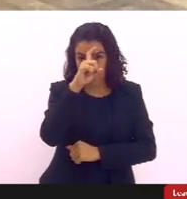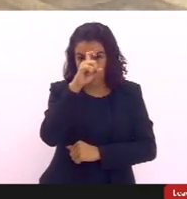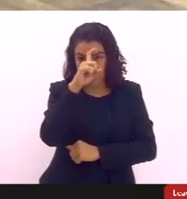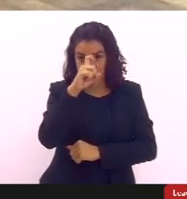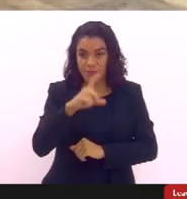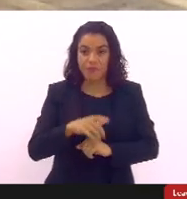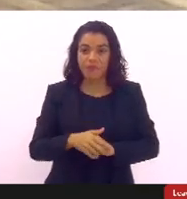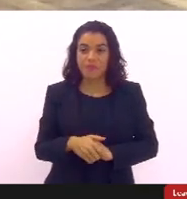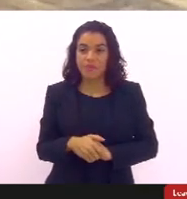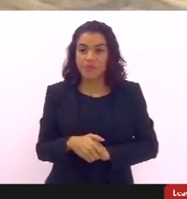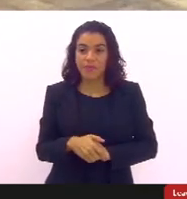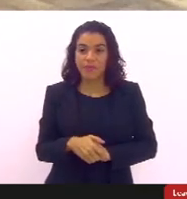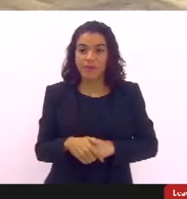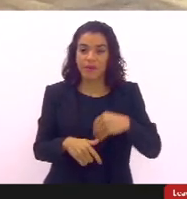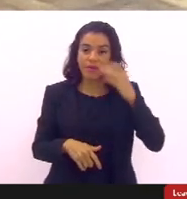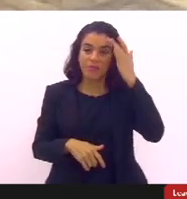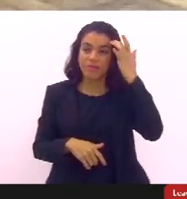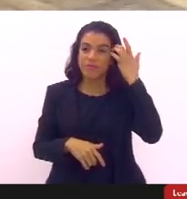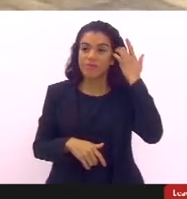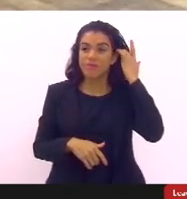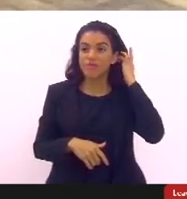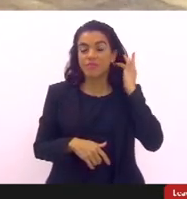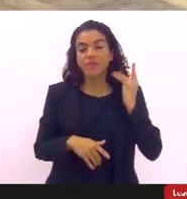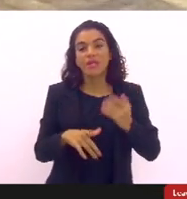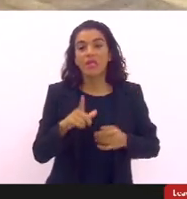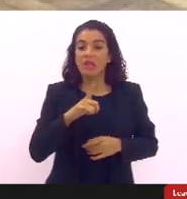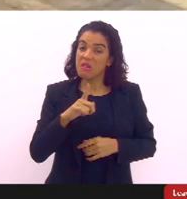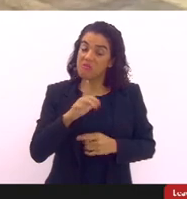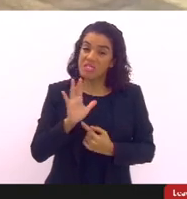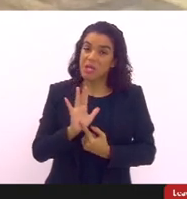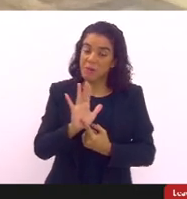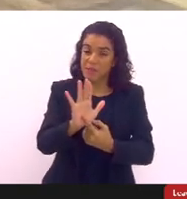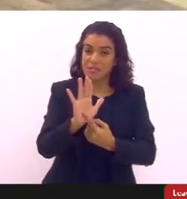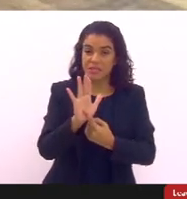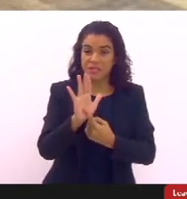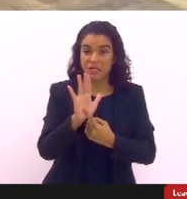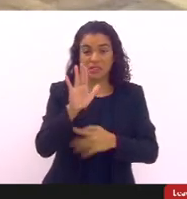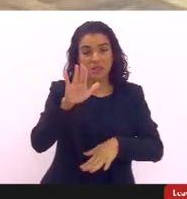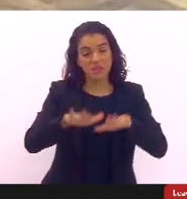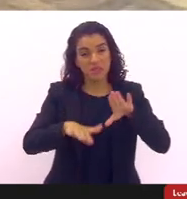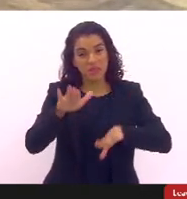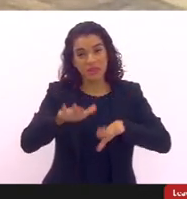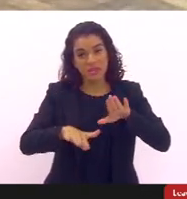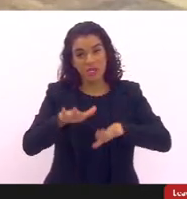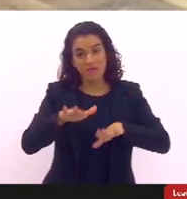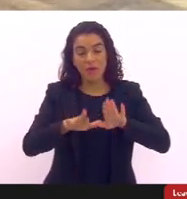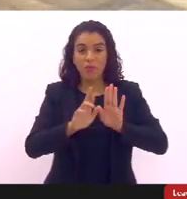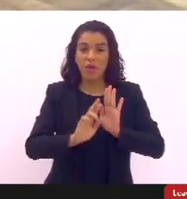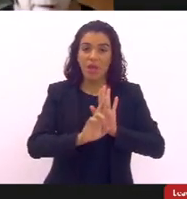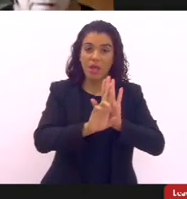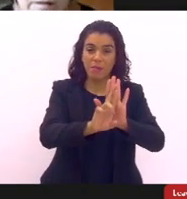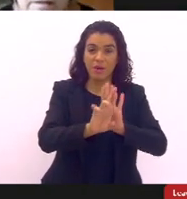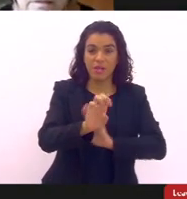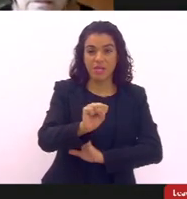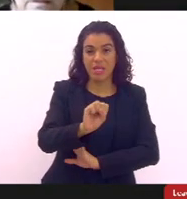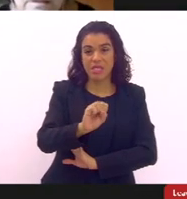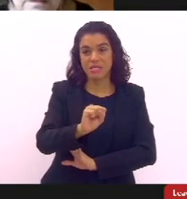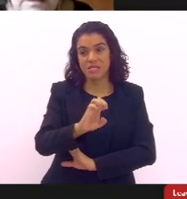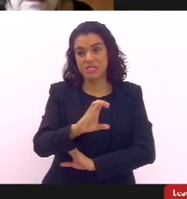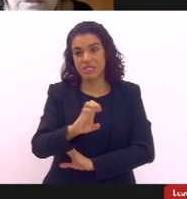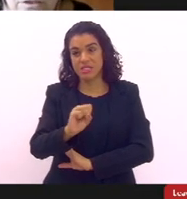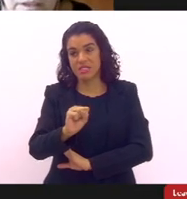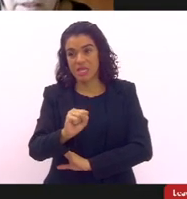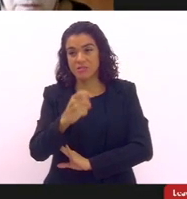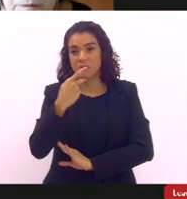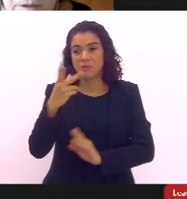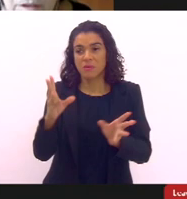Parece que esse planejamento está em vias de ser apresentado. Talvez o representante da SES pode